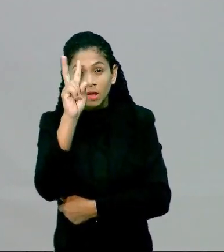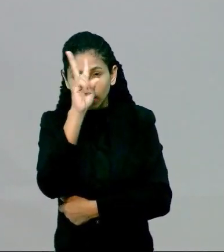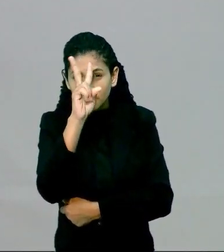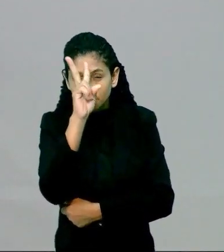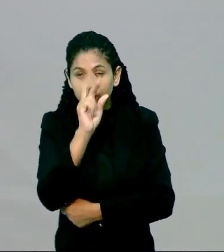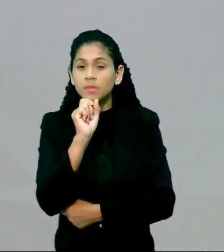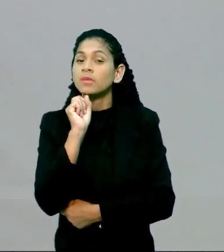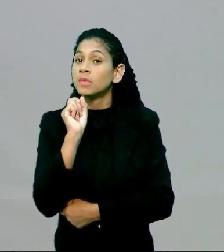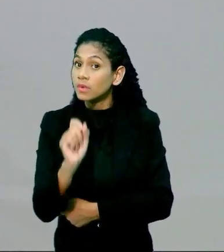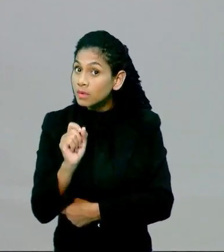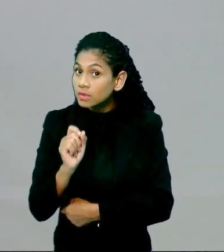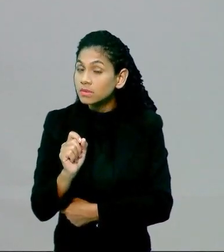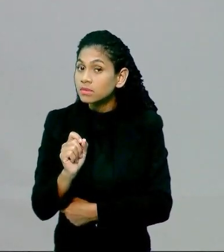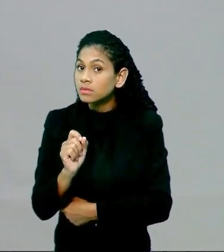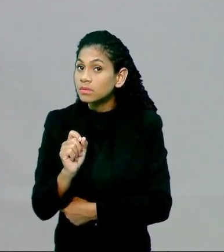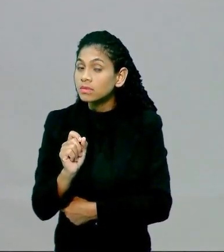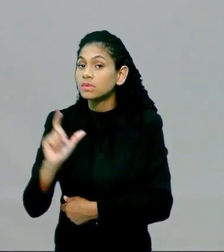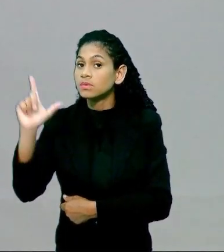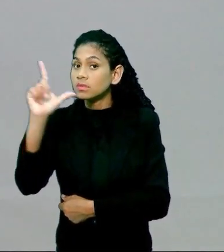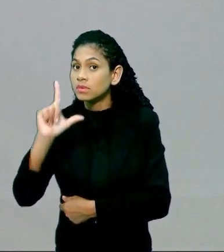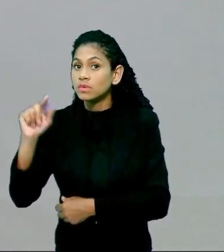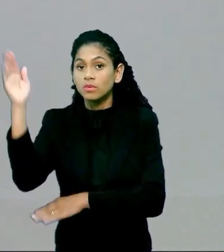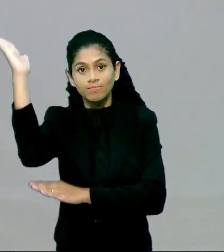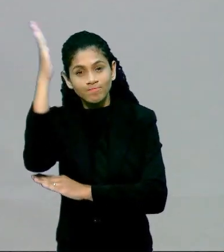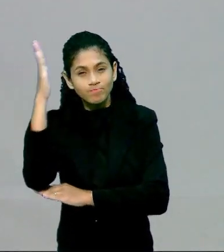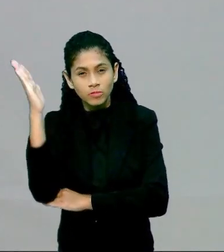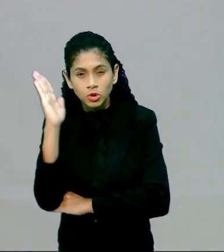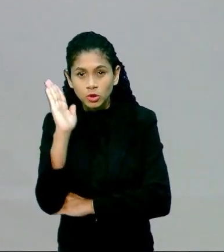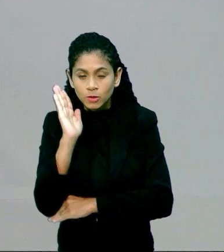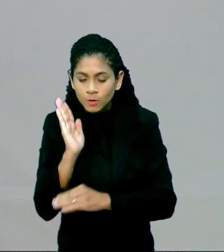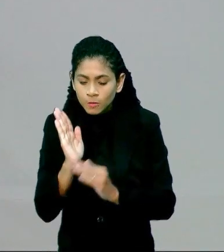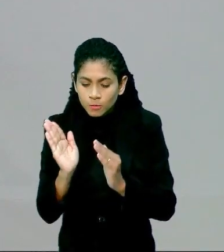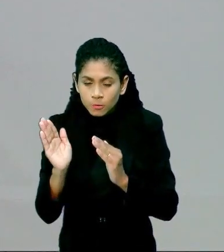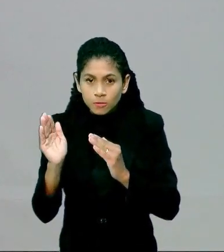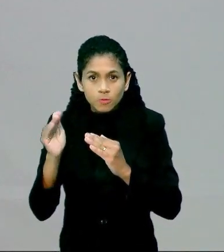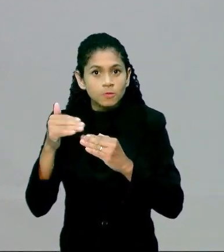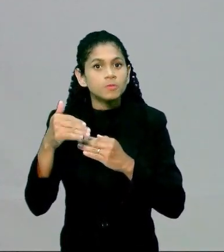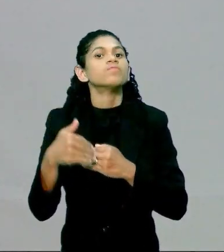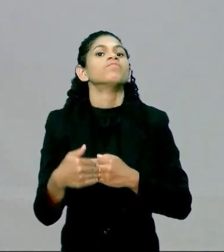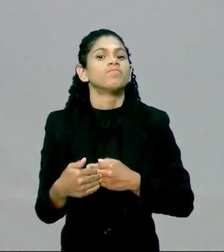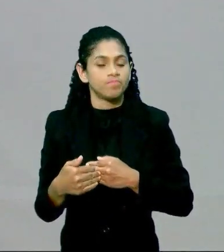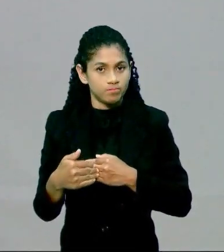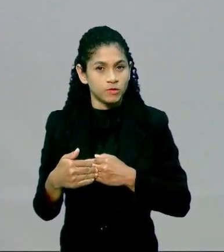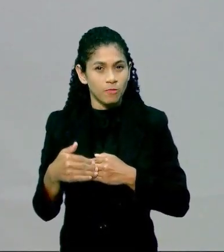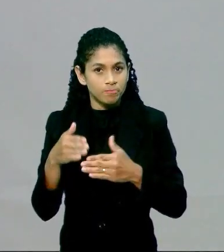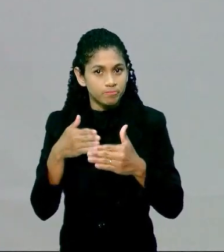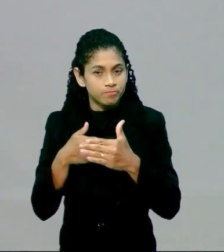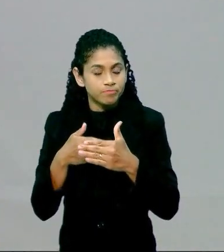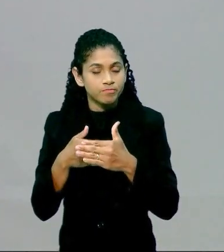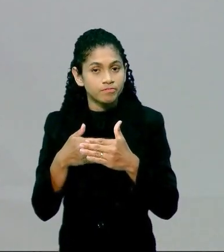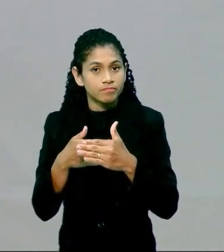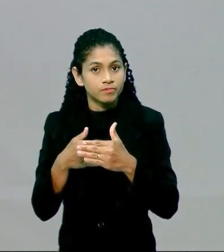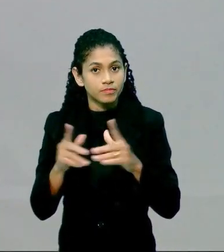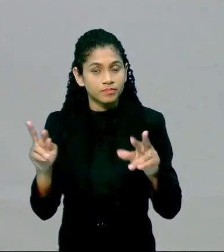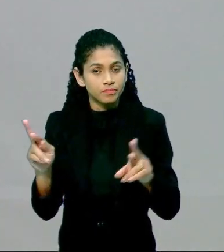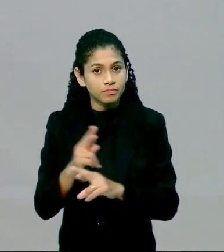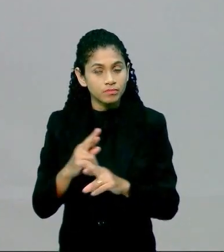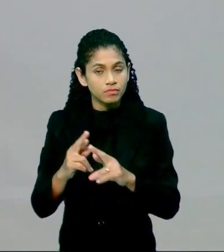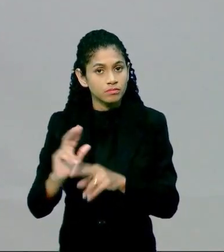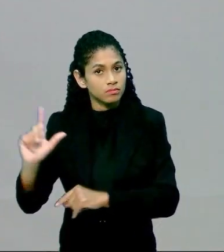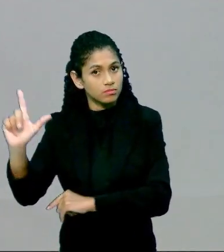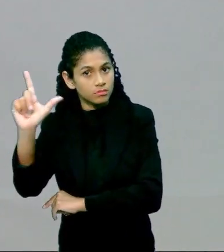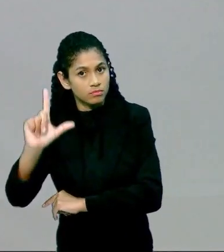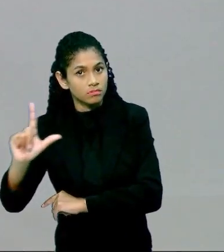nossa literatura brasileira está estritamente ligada à literatura portuguesa. O que eu estou querendo dizer? Que não tem